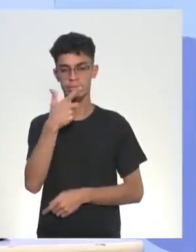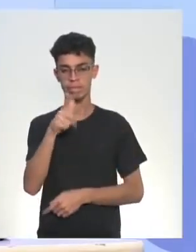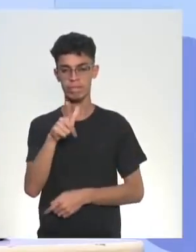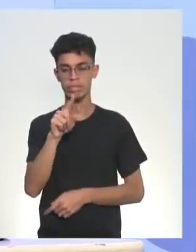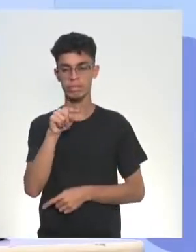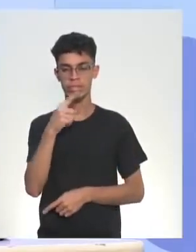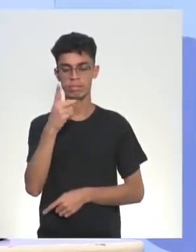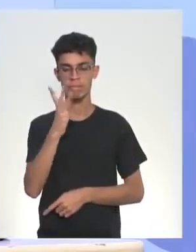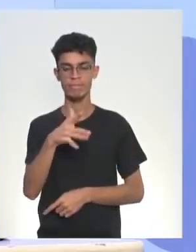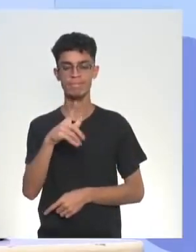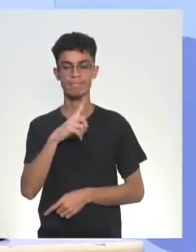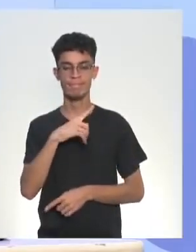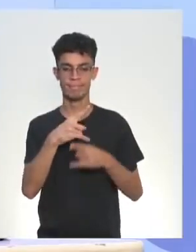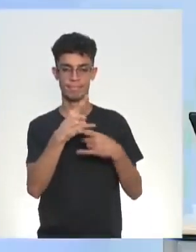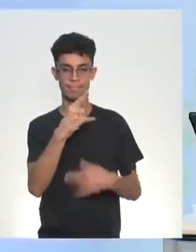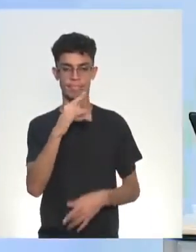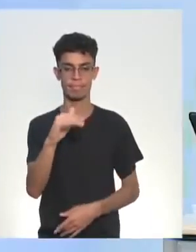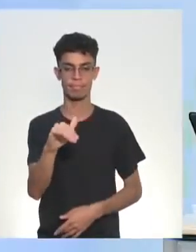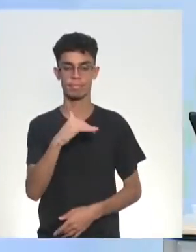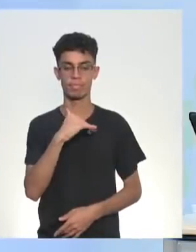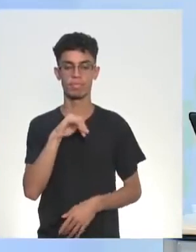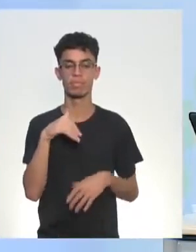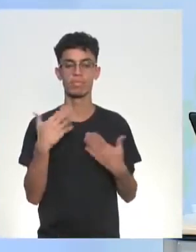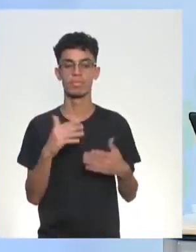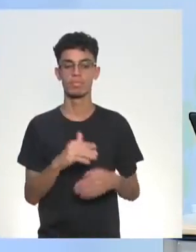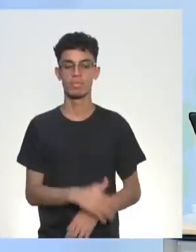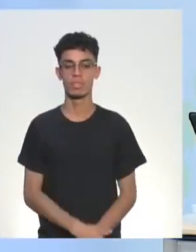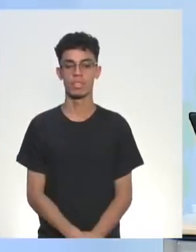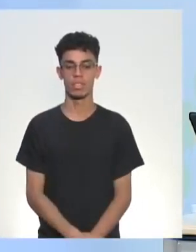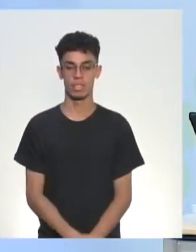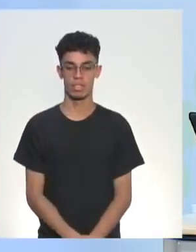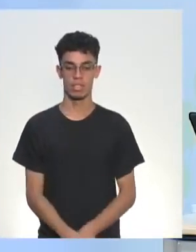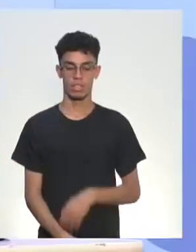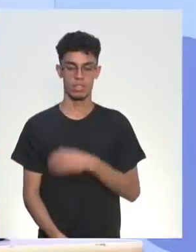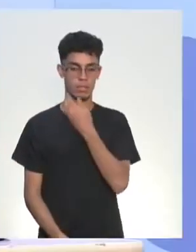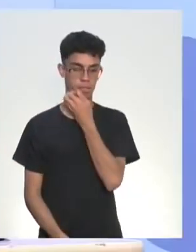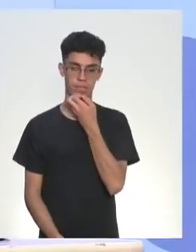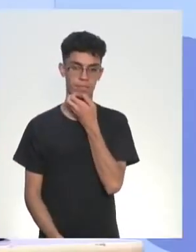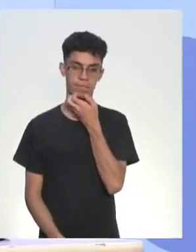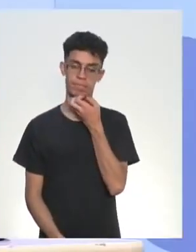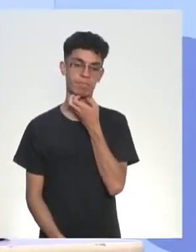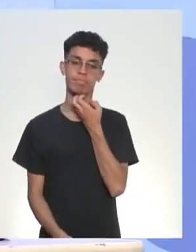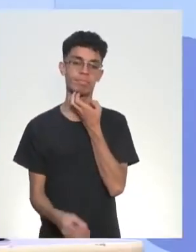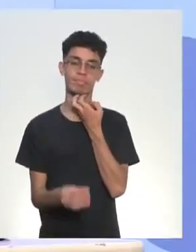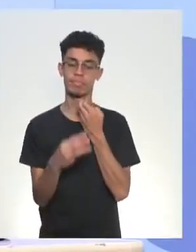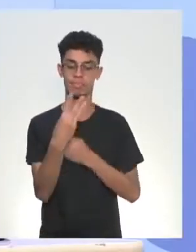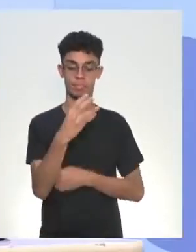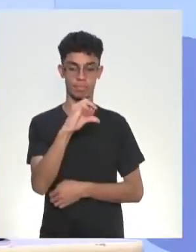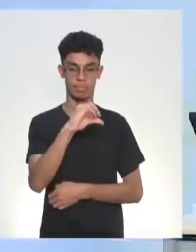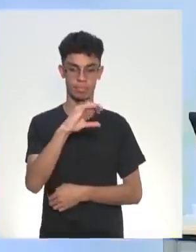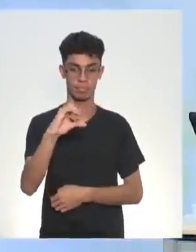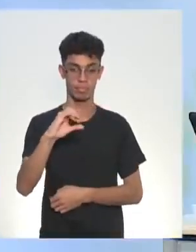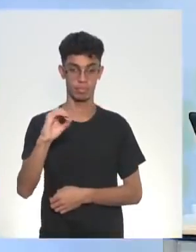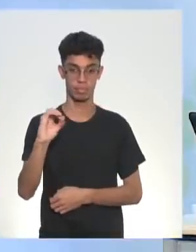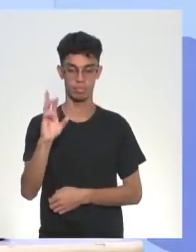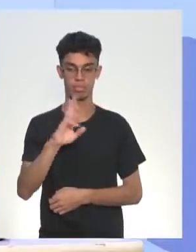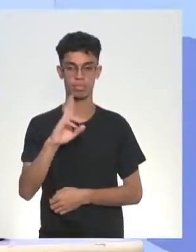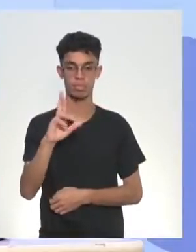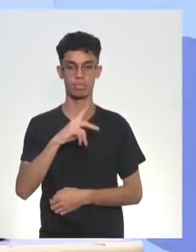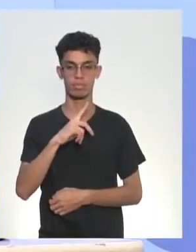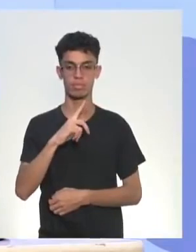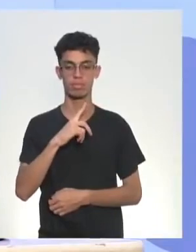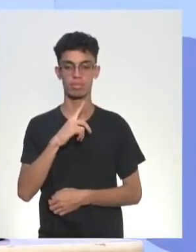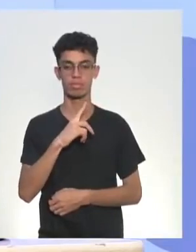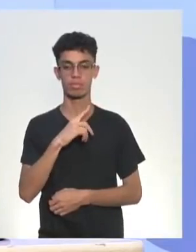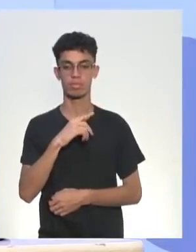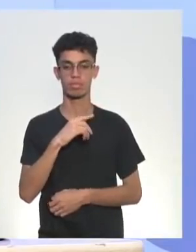Roberta, mas já temos resposta no chat. Não acredito. Então, fala quanto colocaram aí, que aí eu vou lá fazer a resolução. Colocaram R$ 3.900. Vamos ver e se é ainda isso. alguns comentários.